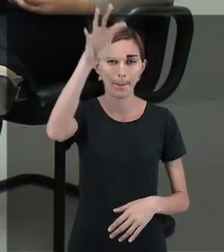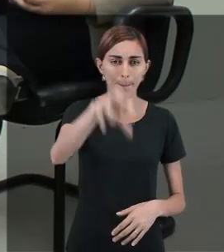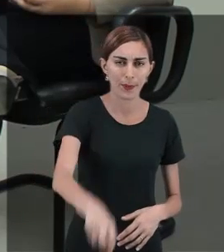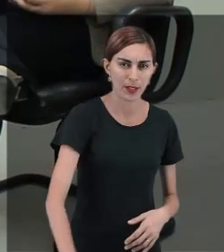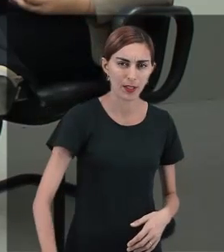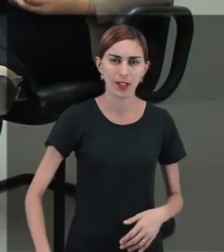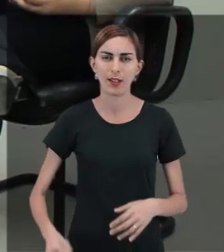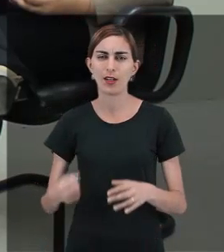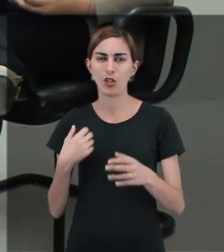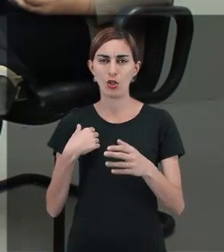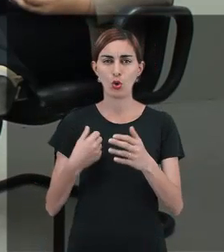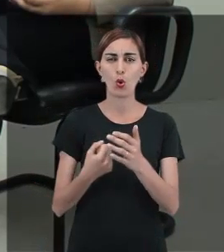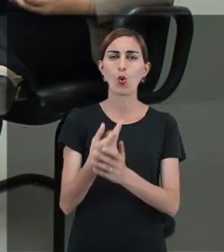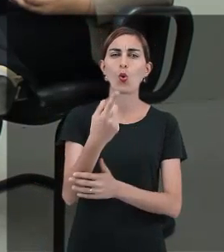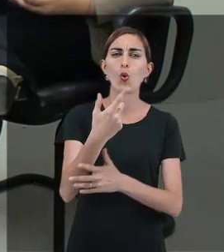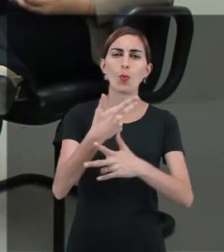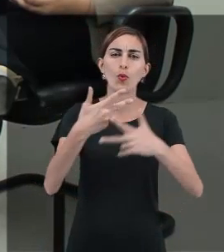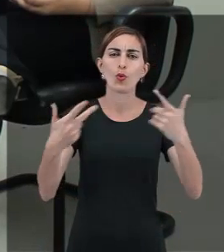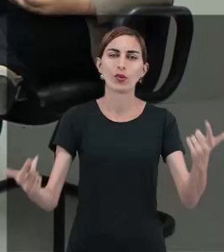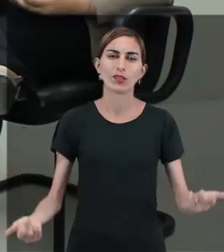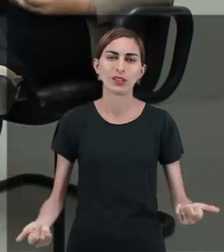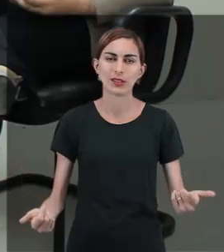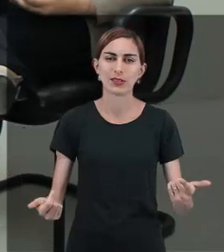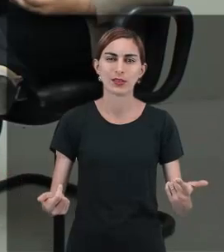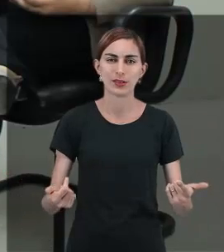produto e você comprar um monte de coisa e no final chega em casa e